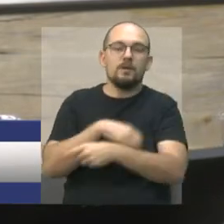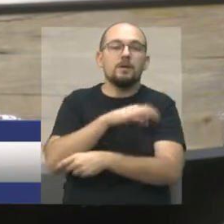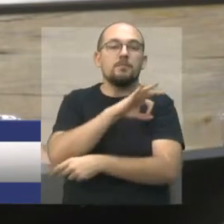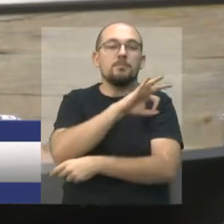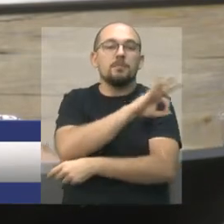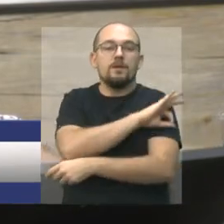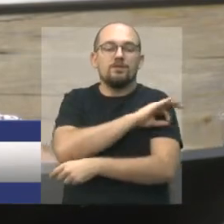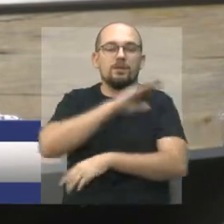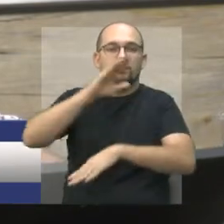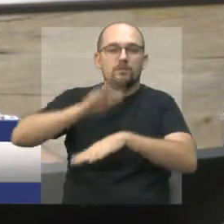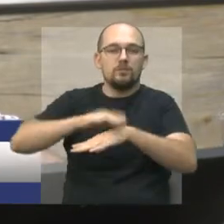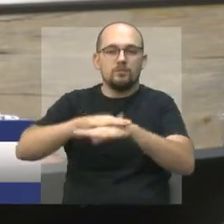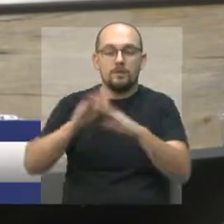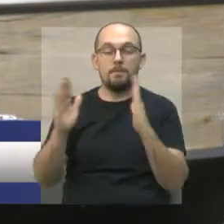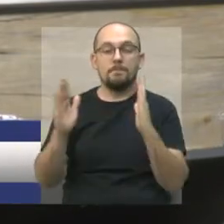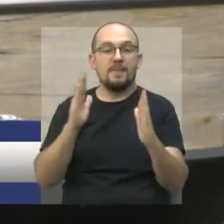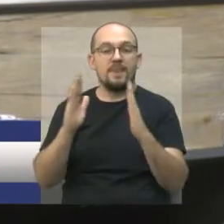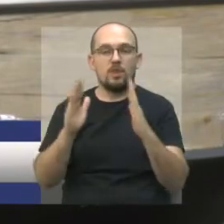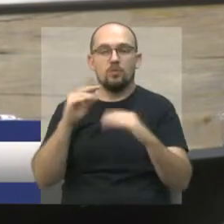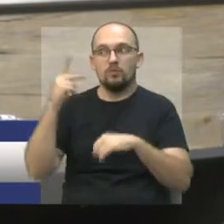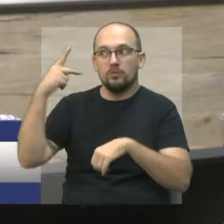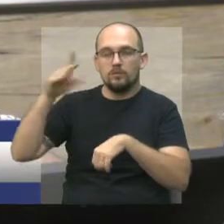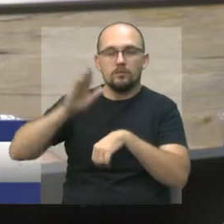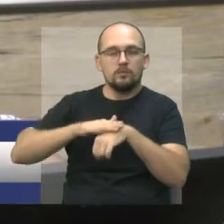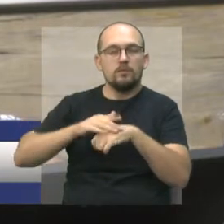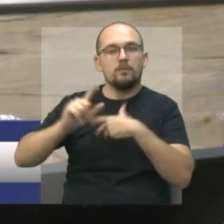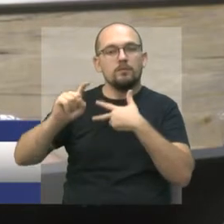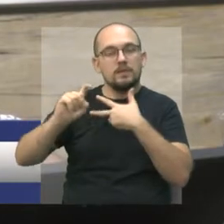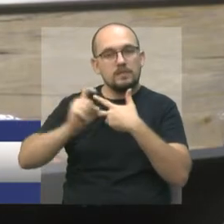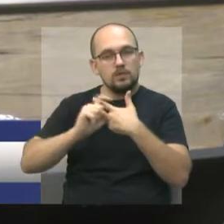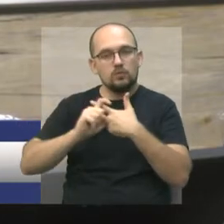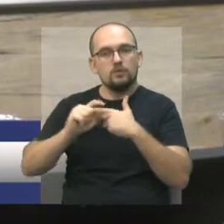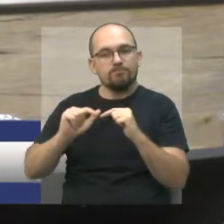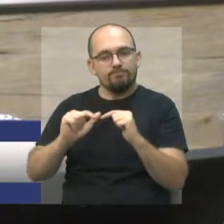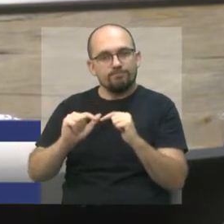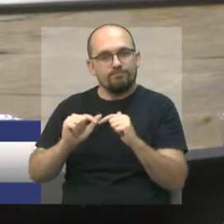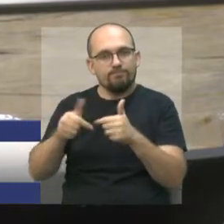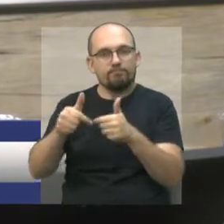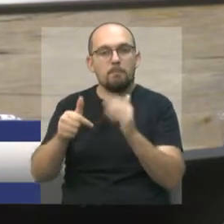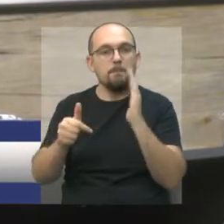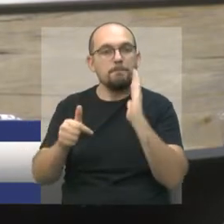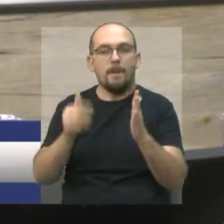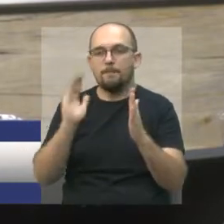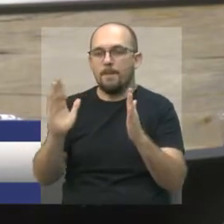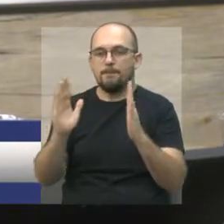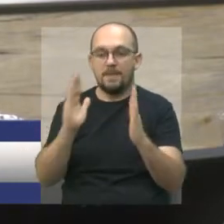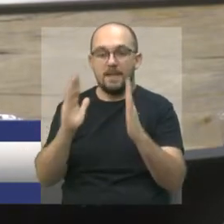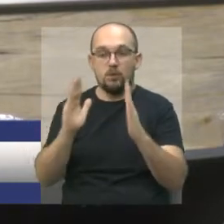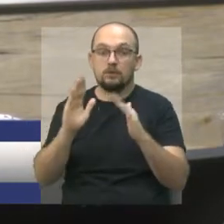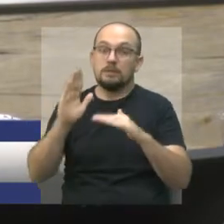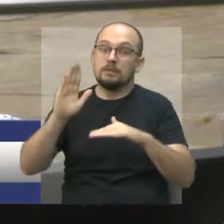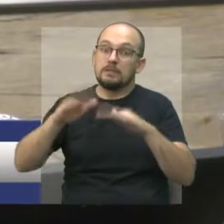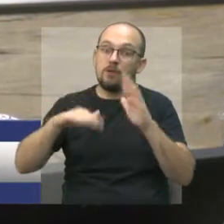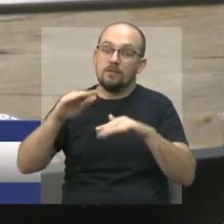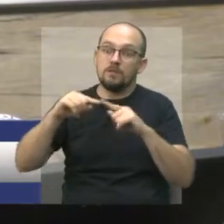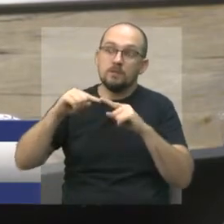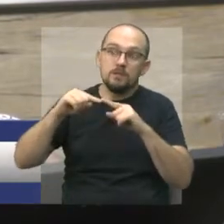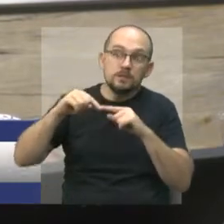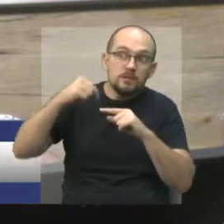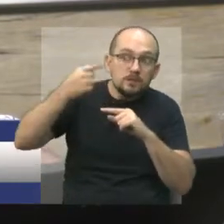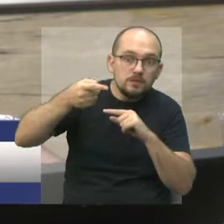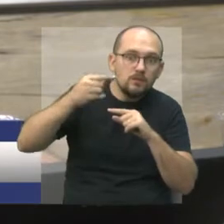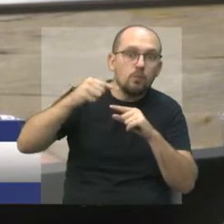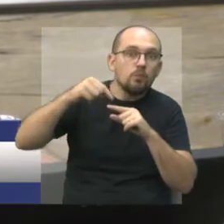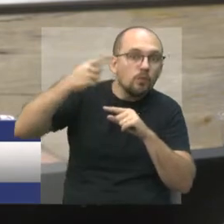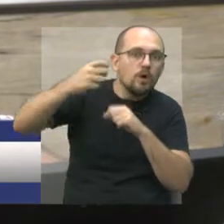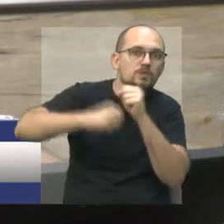que o Poder Executivo execute tal demanda num determinado período que talvez esteja previsto para para o